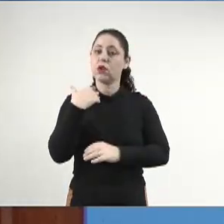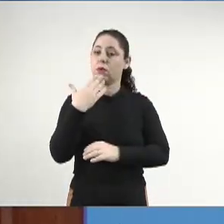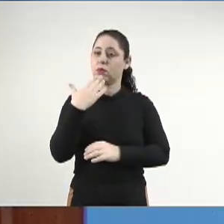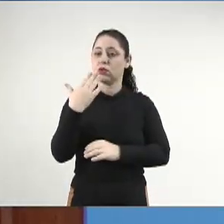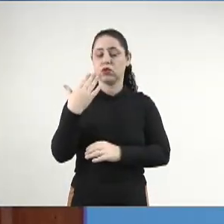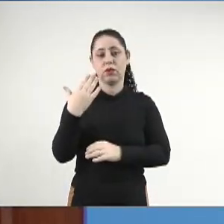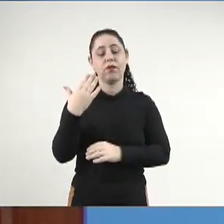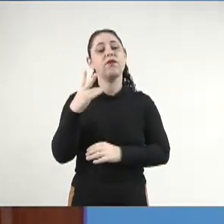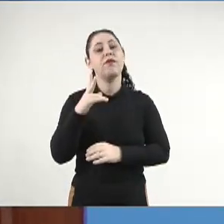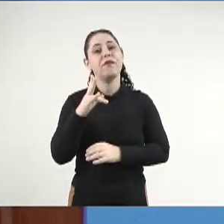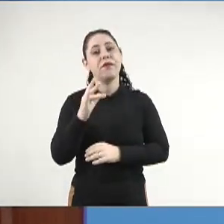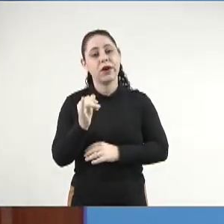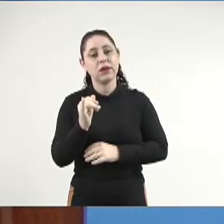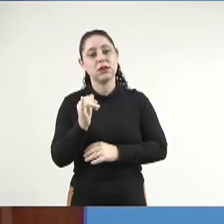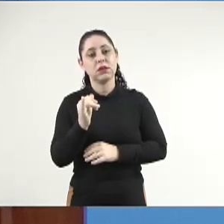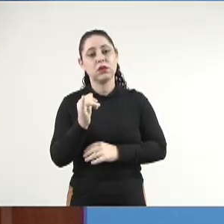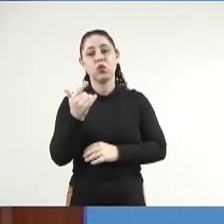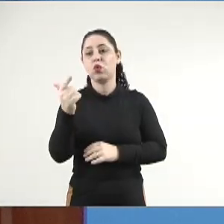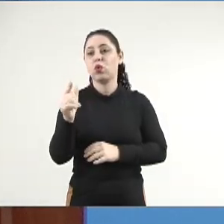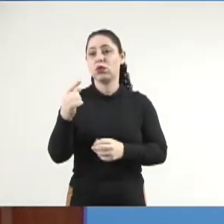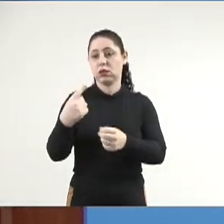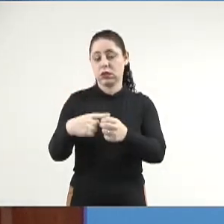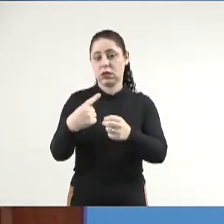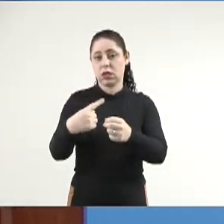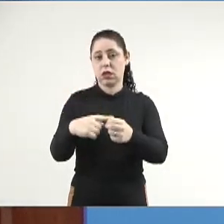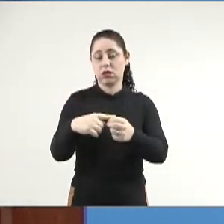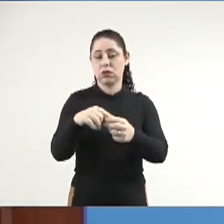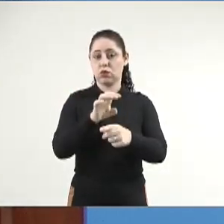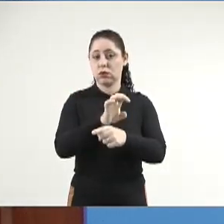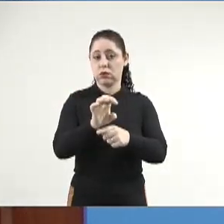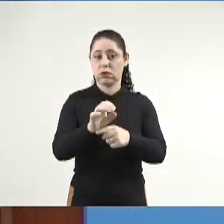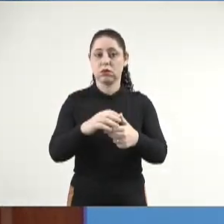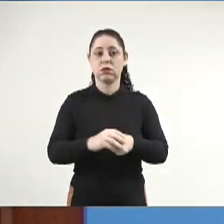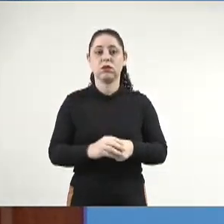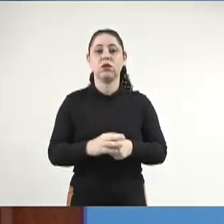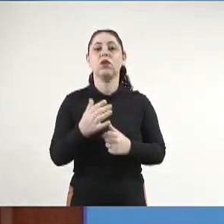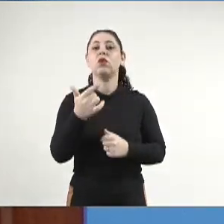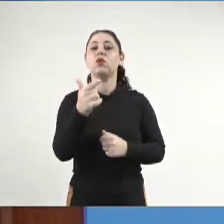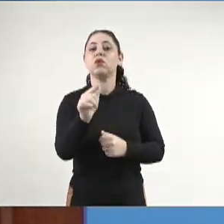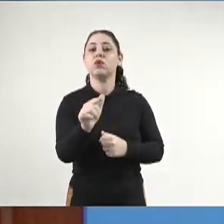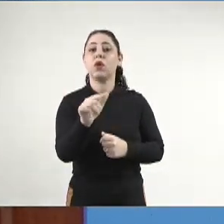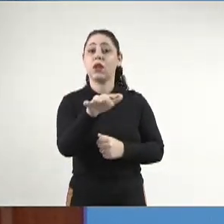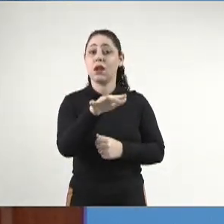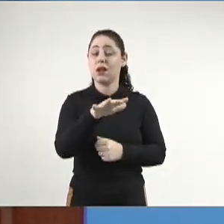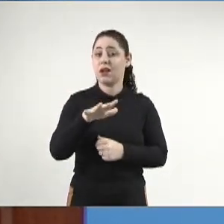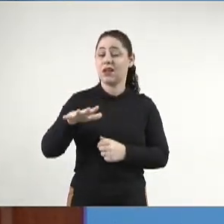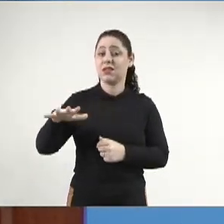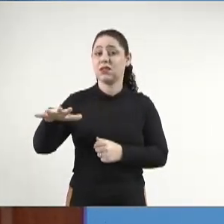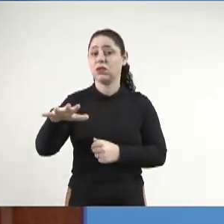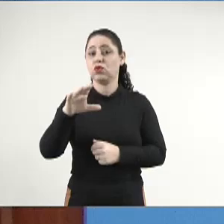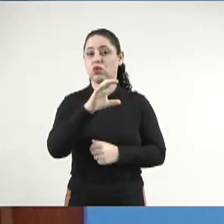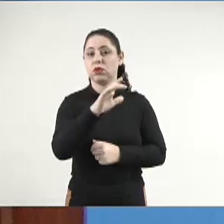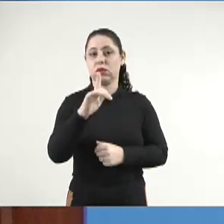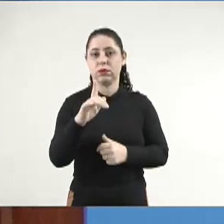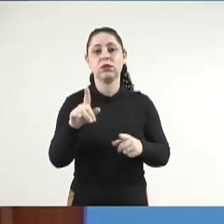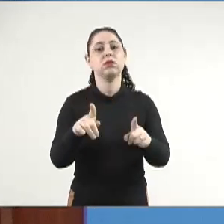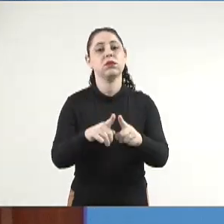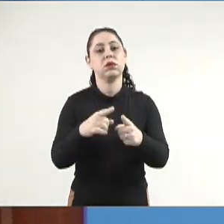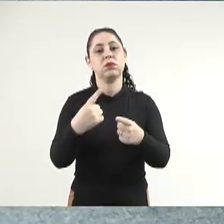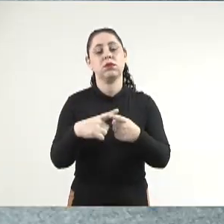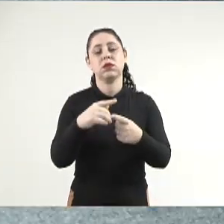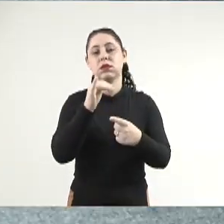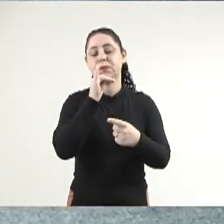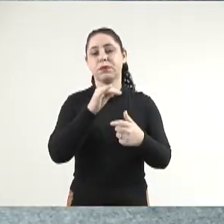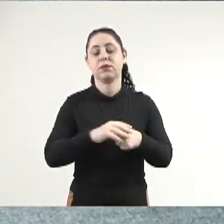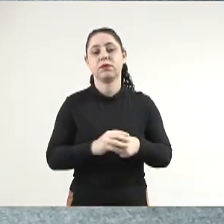irão acontecer em outras cidades do Mato Grosso do Sul, em outras regiões de Campo Grande,